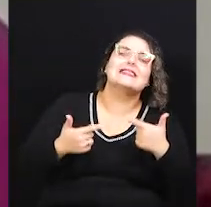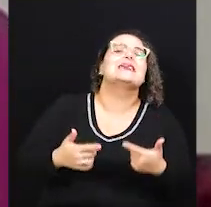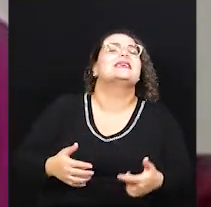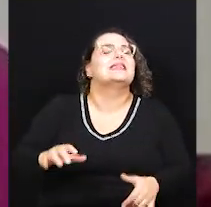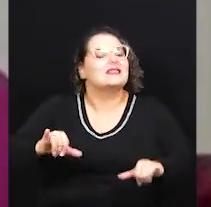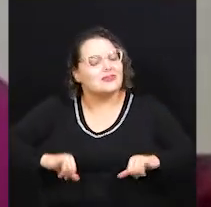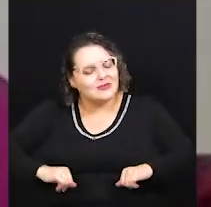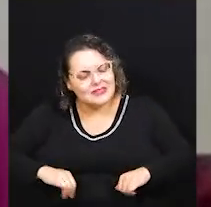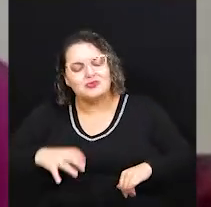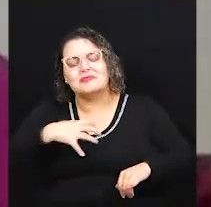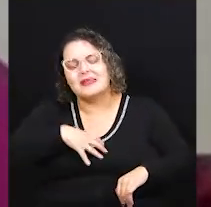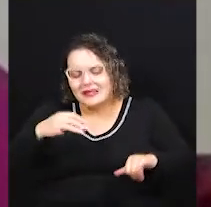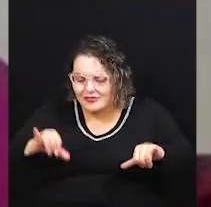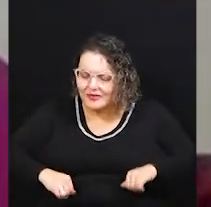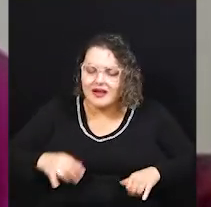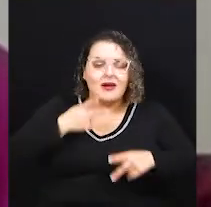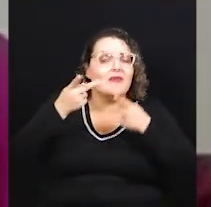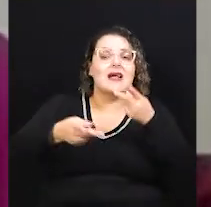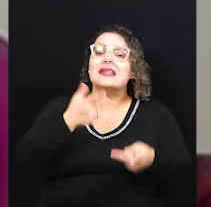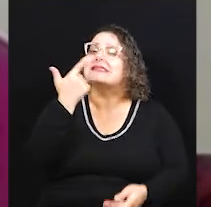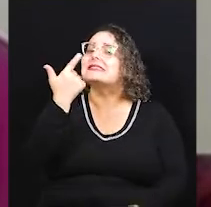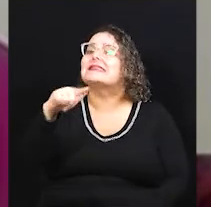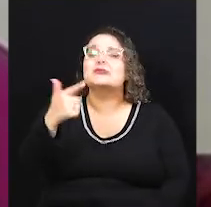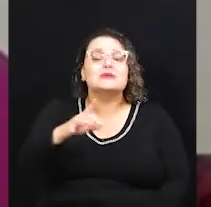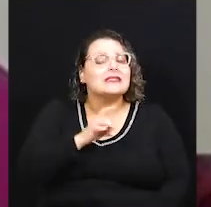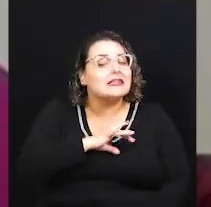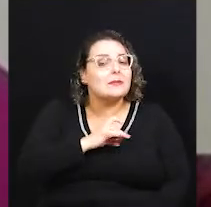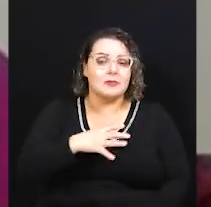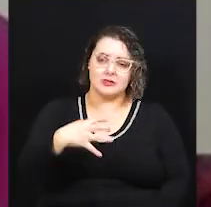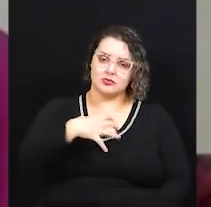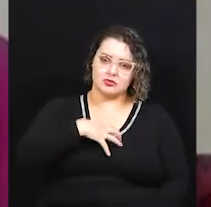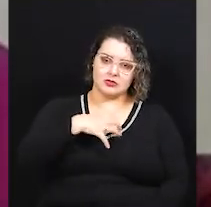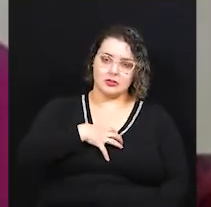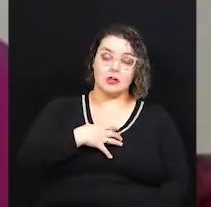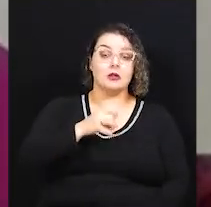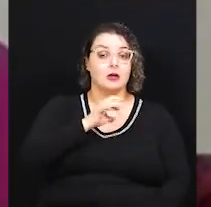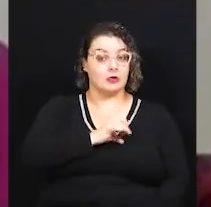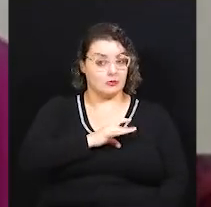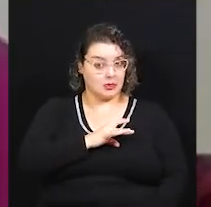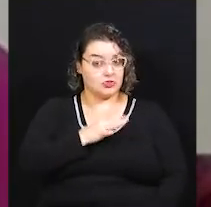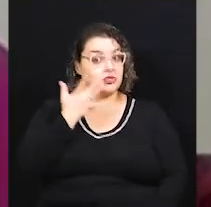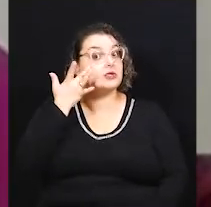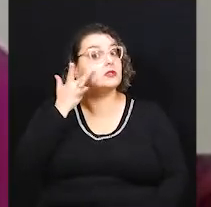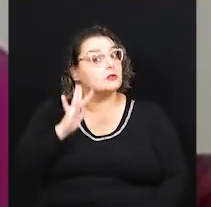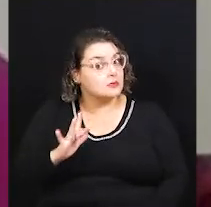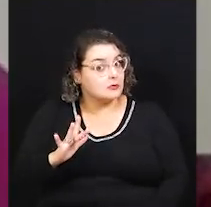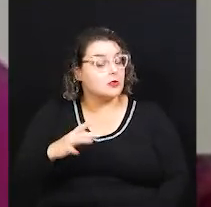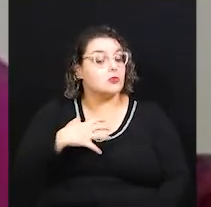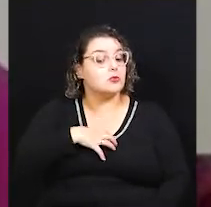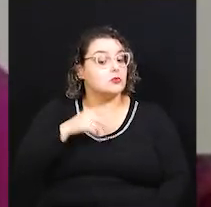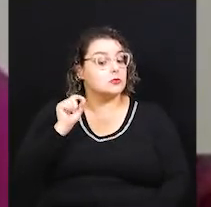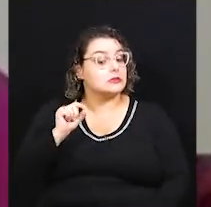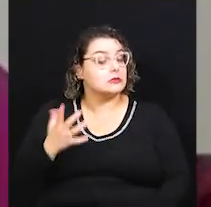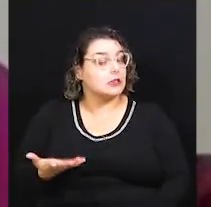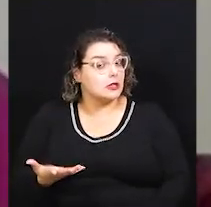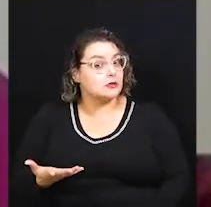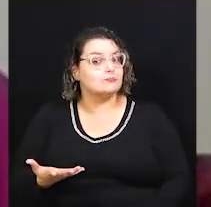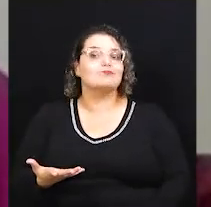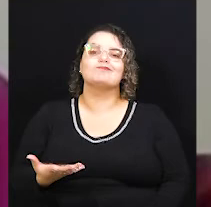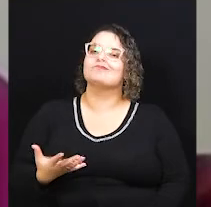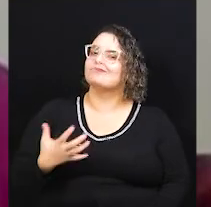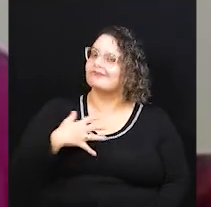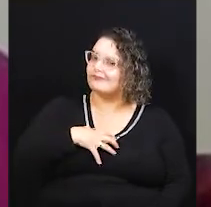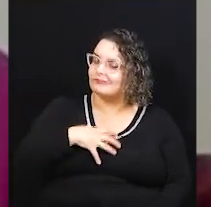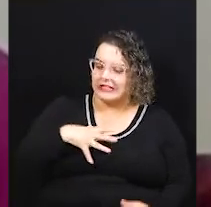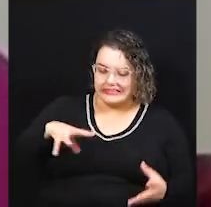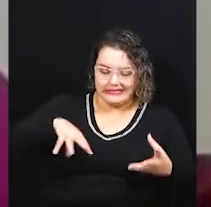sofrendo, fale sobre, não tenha medo do que sente, tenha medo sim de não saber o que sente, porque quando a gente não sabe, aí os sentimentos